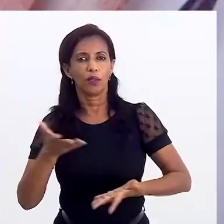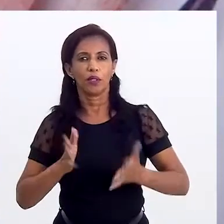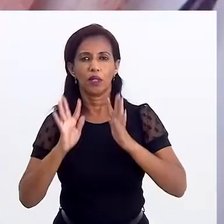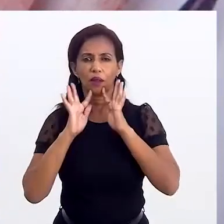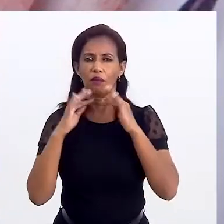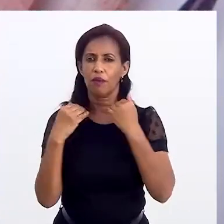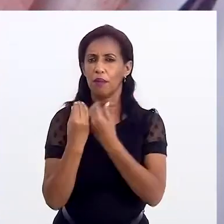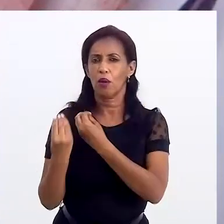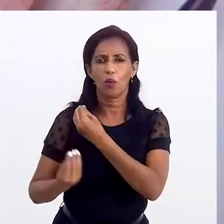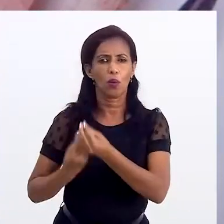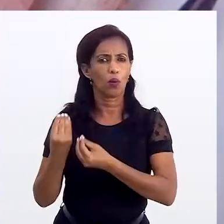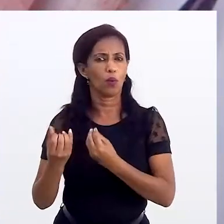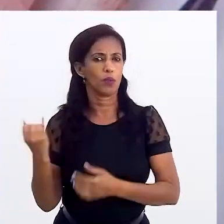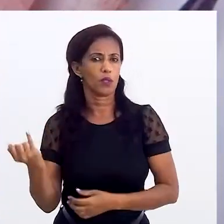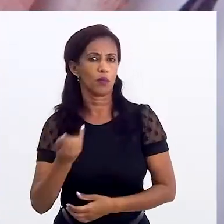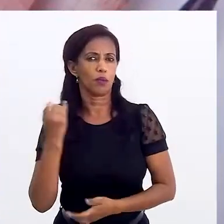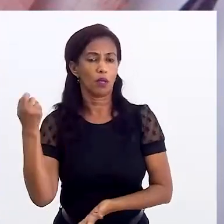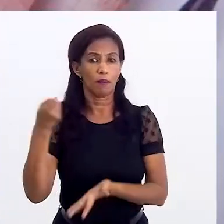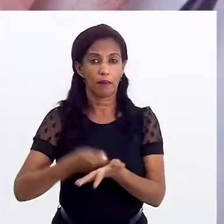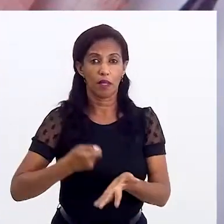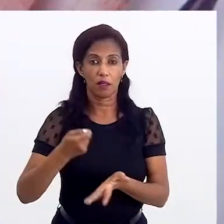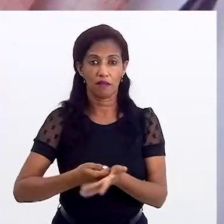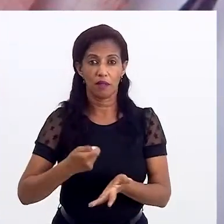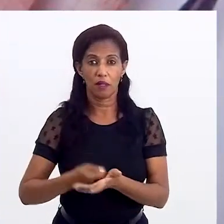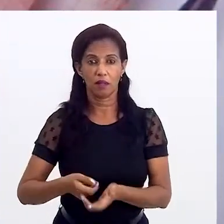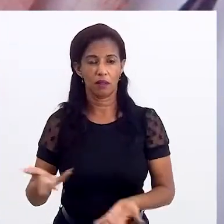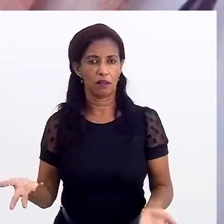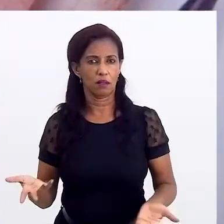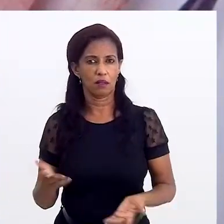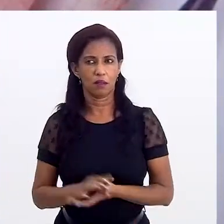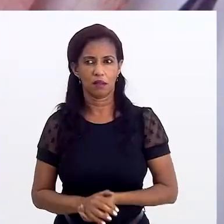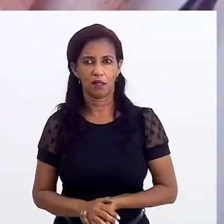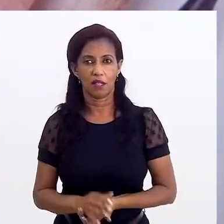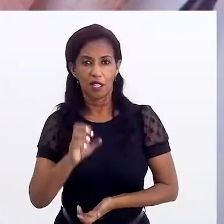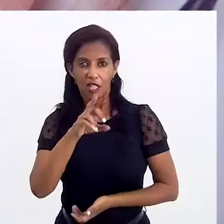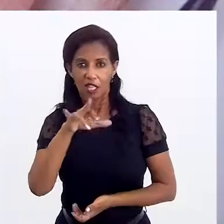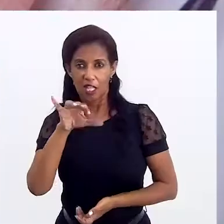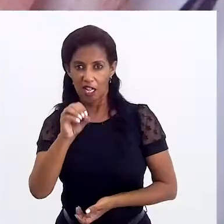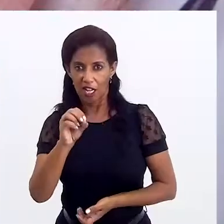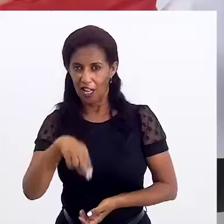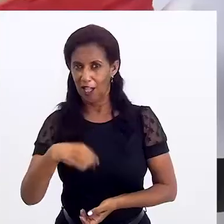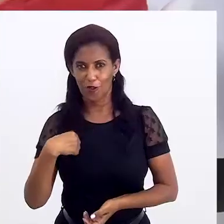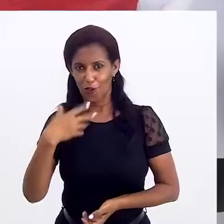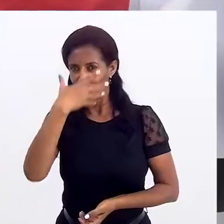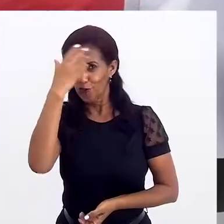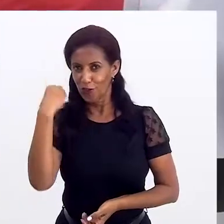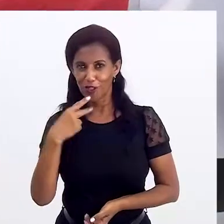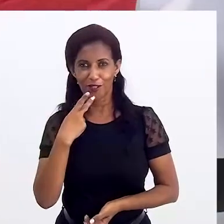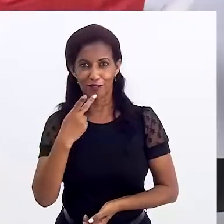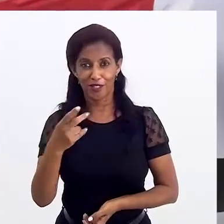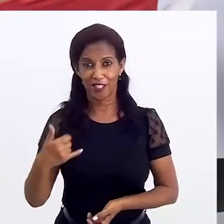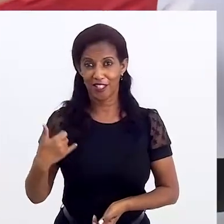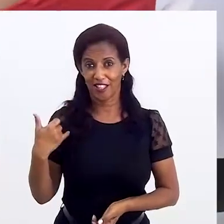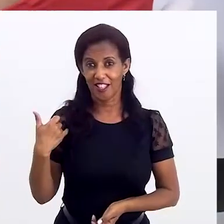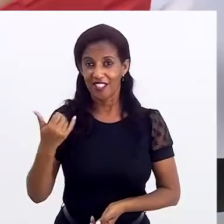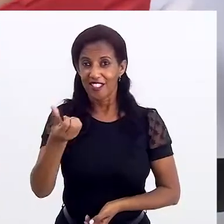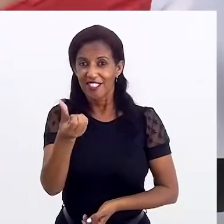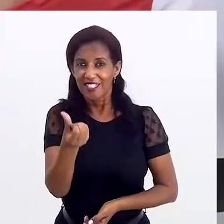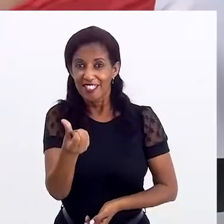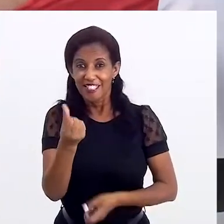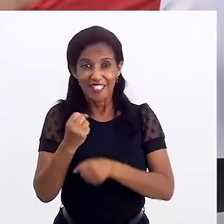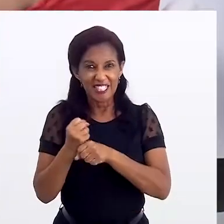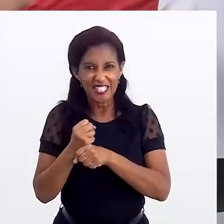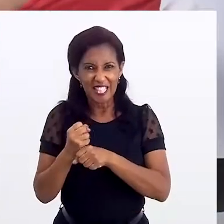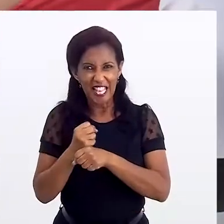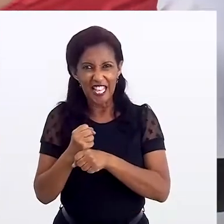família, como isso é importante. A perseverança e a história, Cleiton, não vou esquecer dessa história de você 6 anos